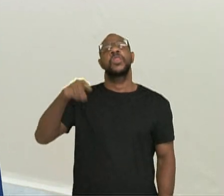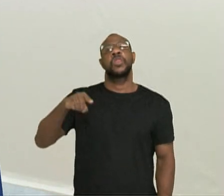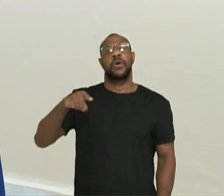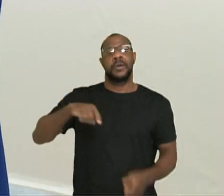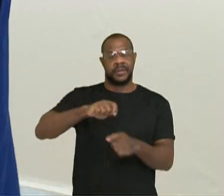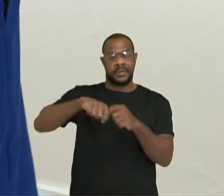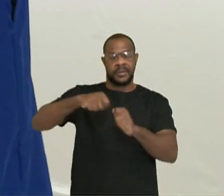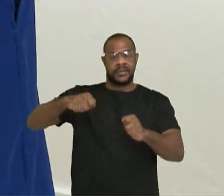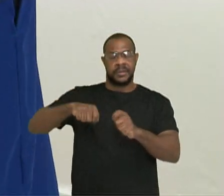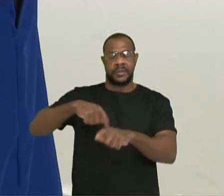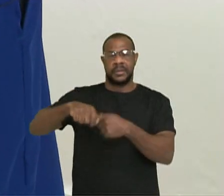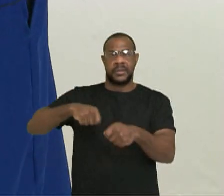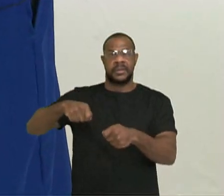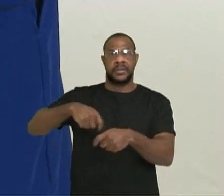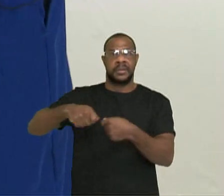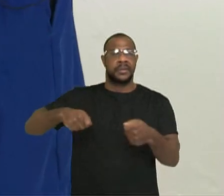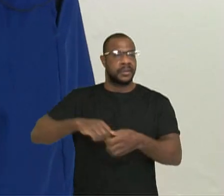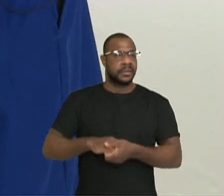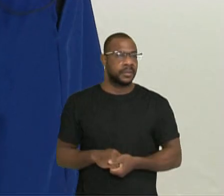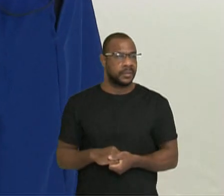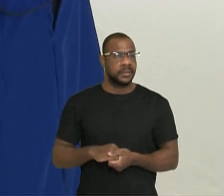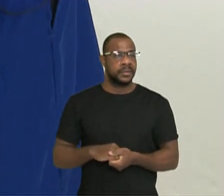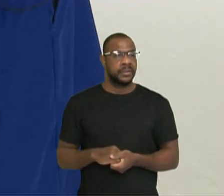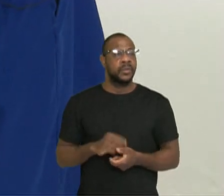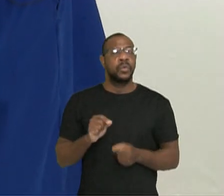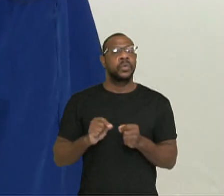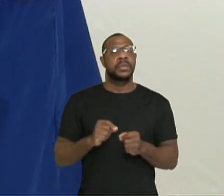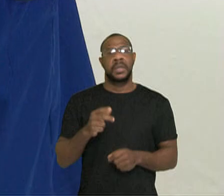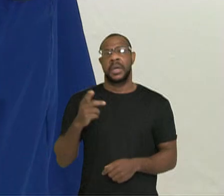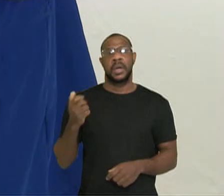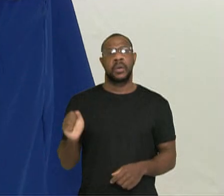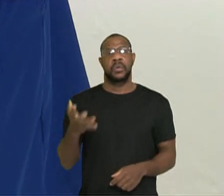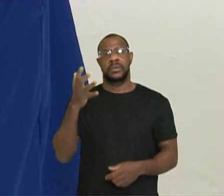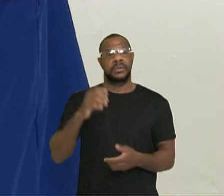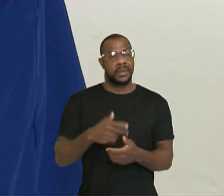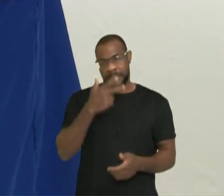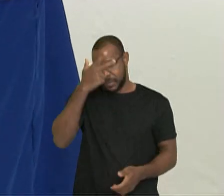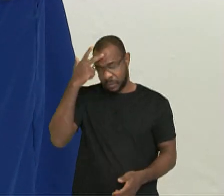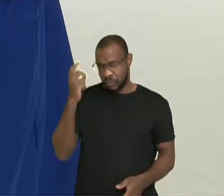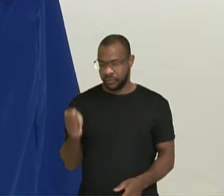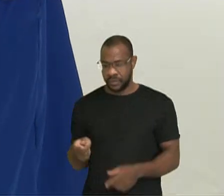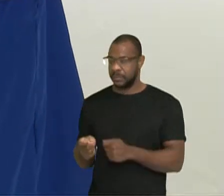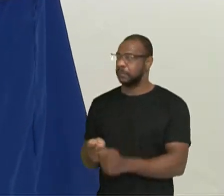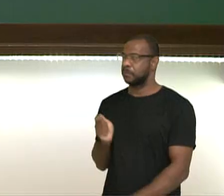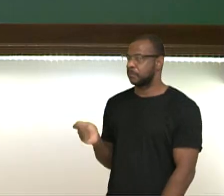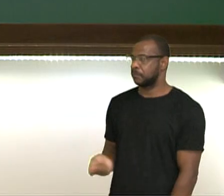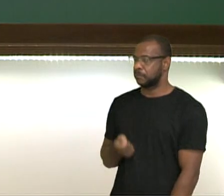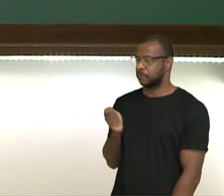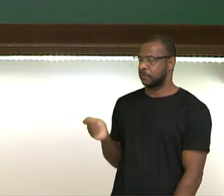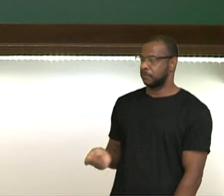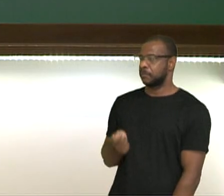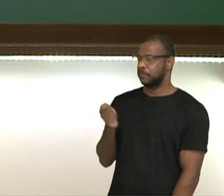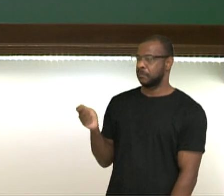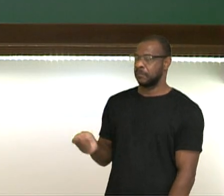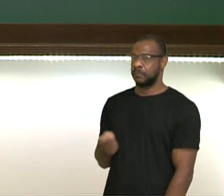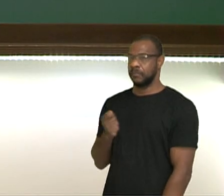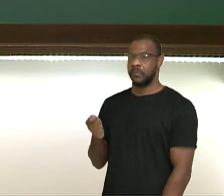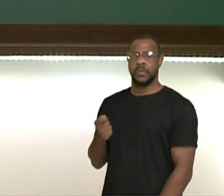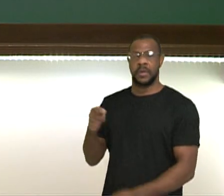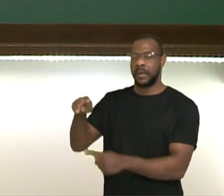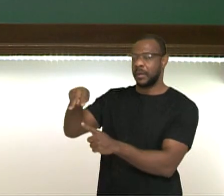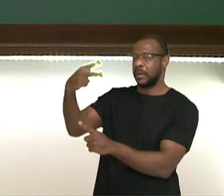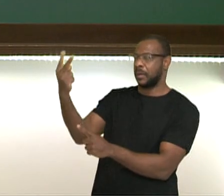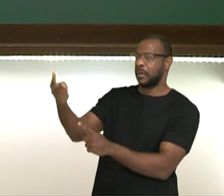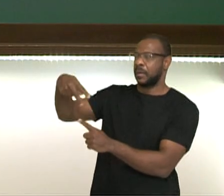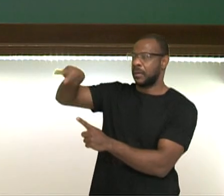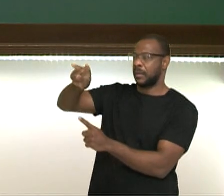corda indiana, o que acontece? Uma pessoa fica aqui embaixo para girar essa corda, enquanto o artista vai fazendo